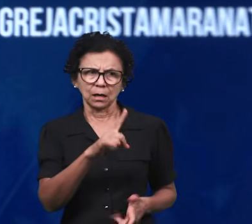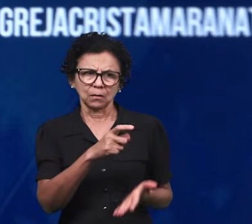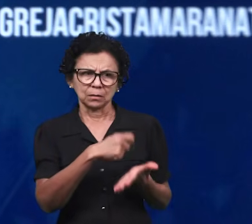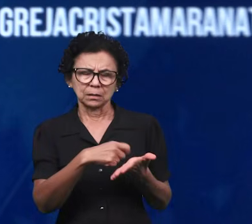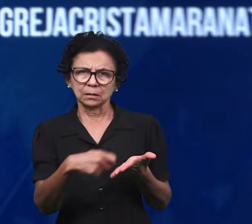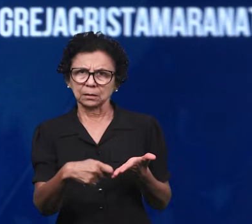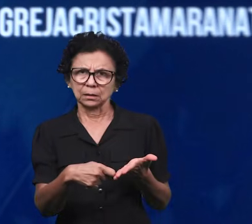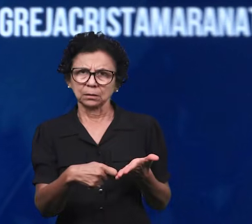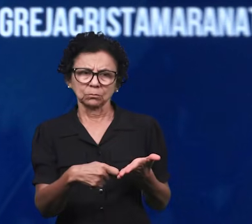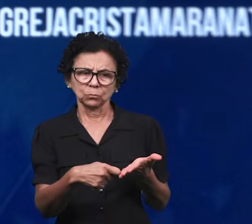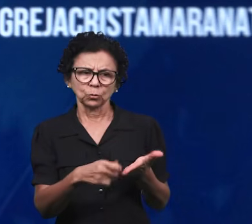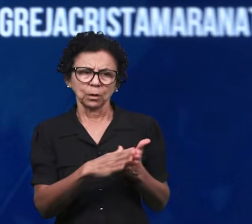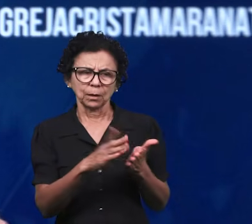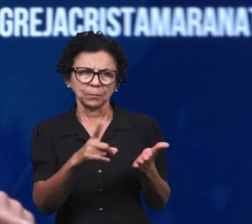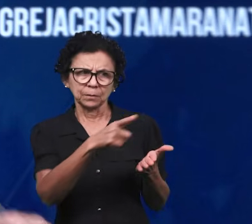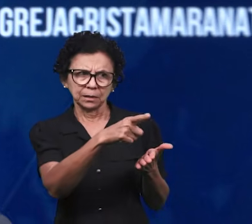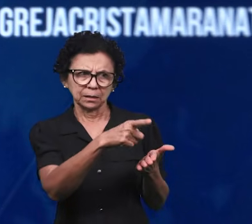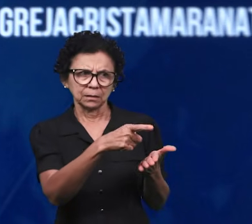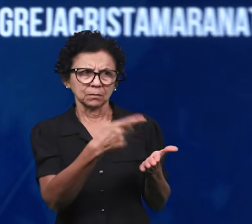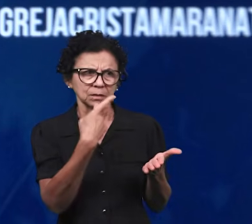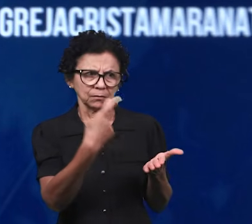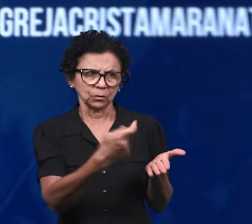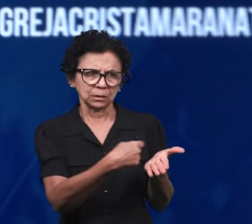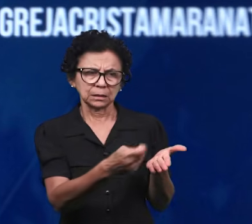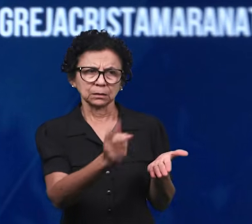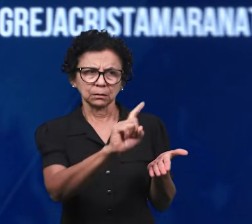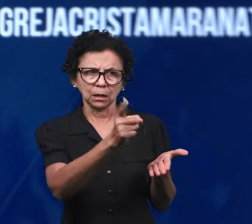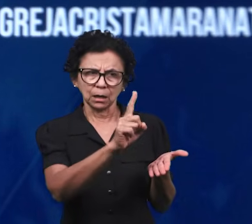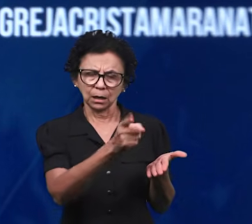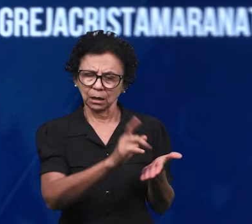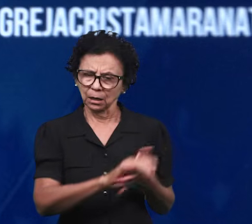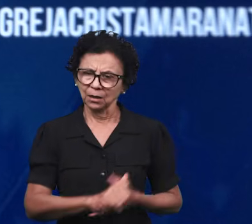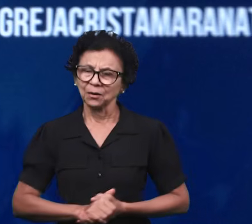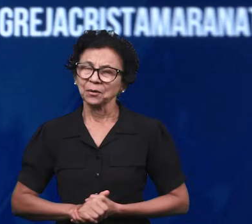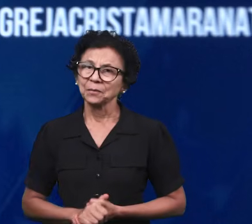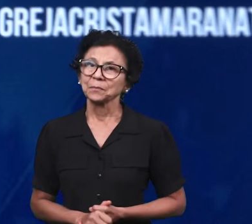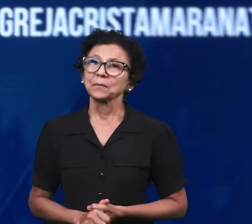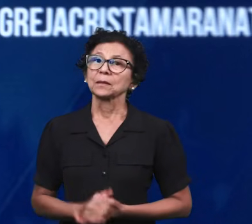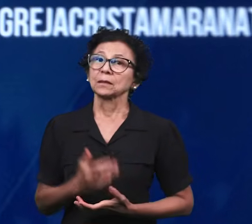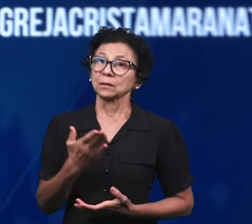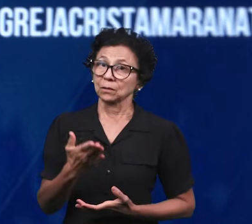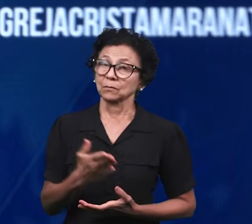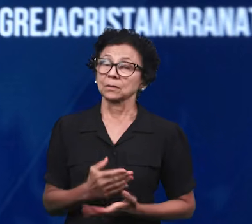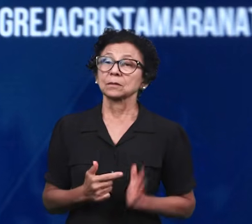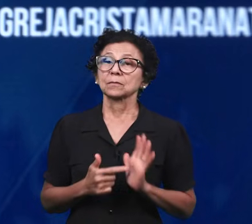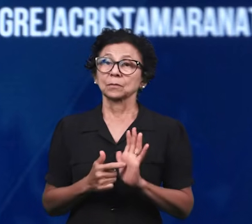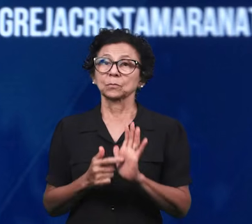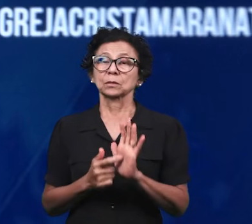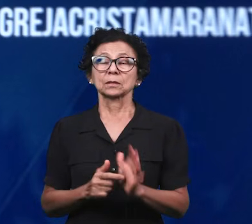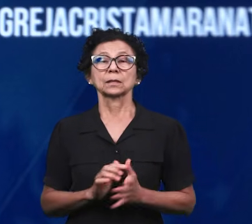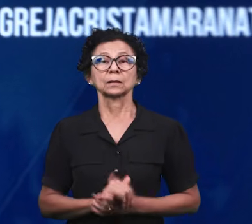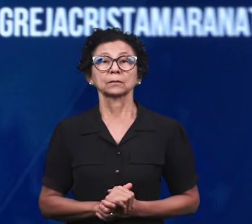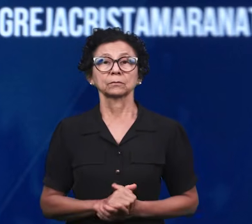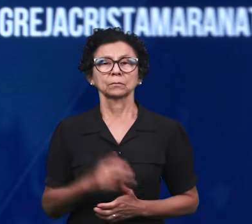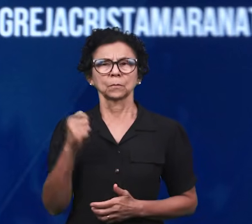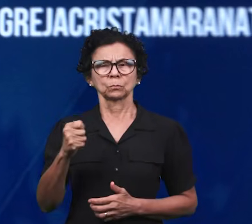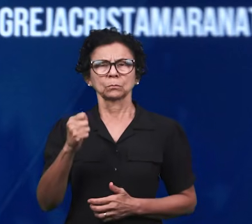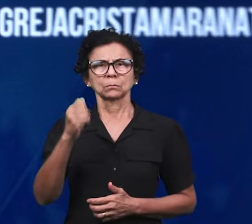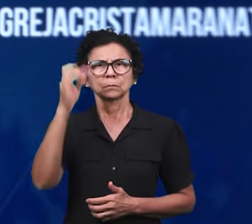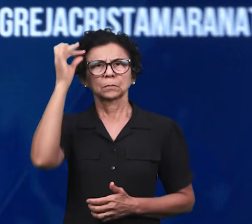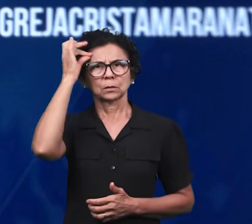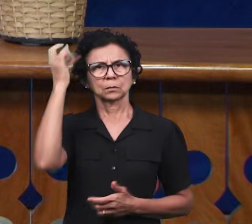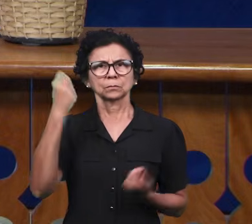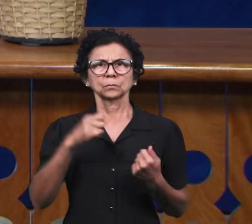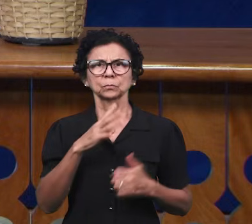O que está escrito na Bíblia é exatamente dessa forma. E aí você vai mostrar ali uma autoridade espiritual. Mas precisa ler Bíblia, precisa